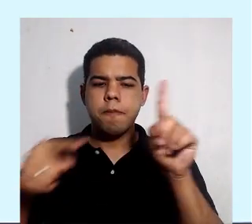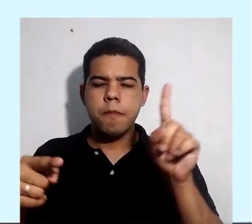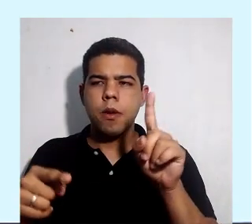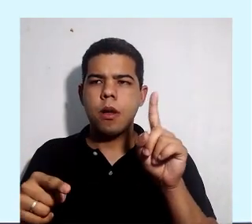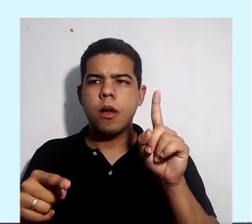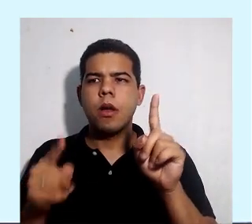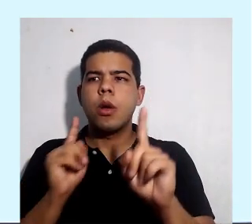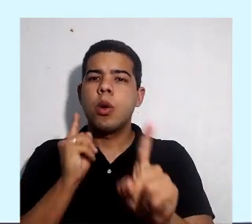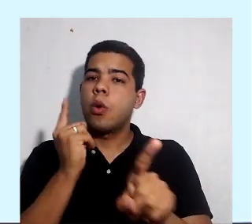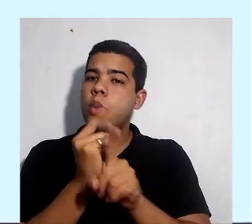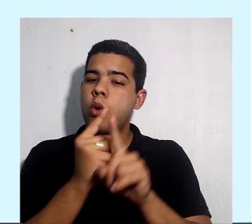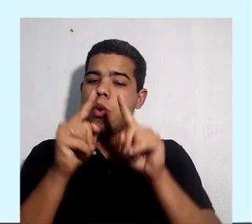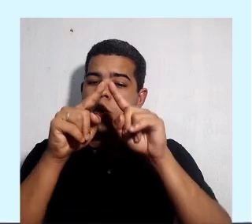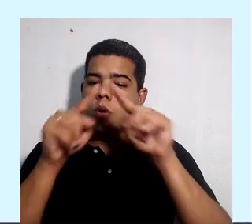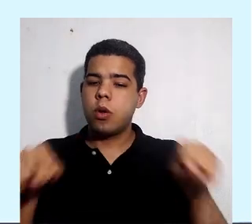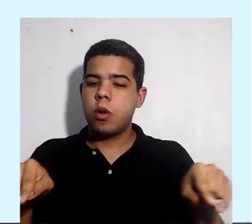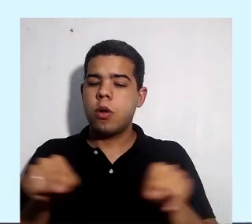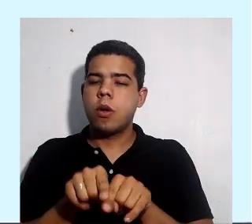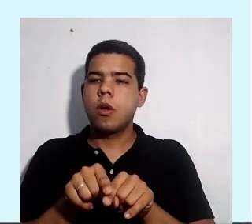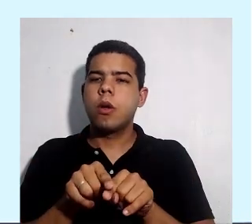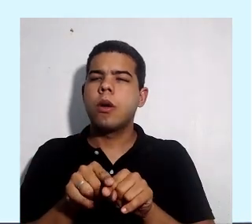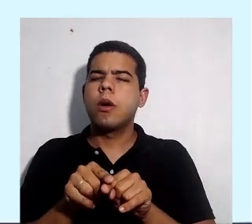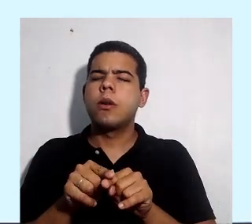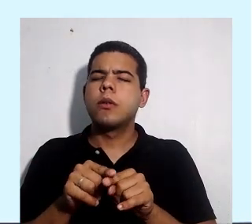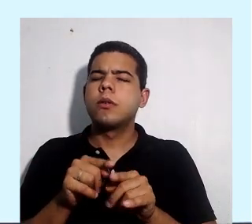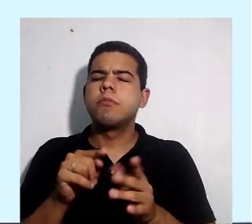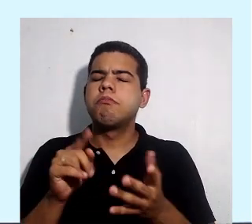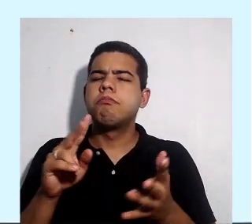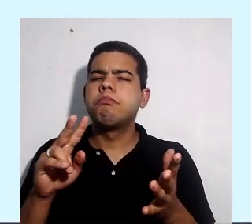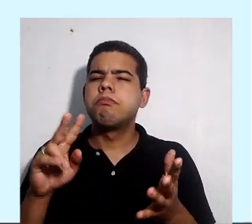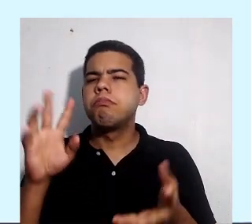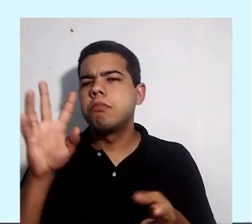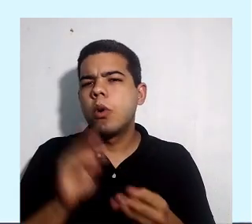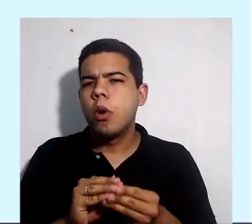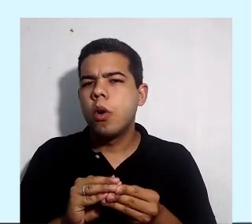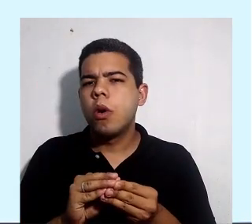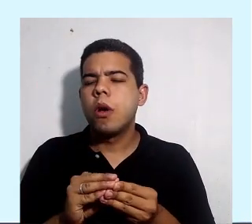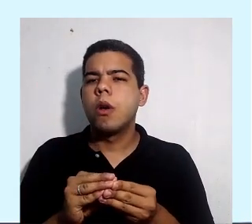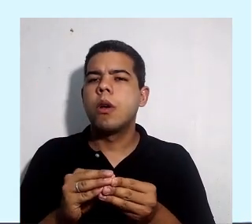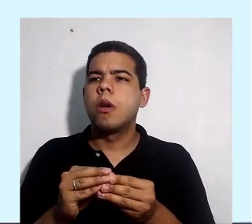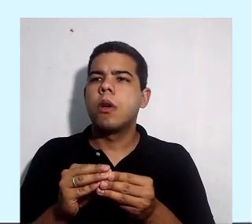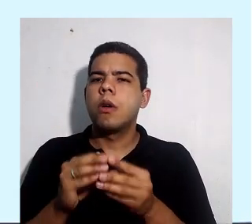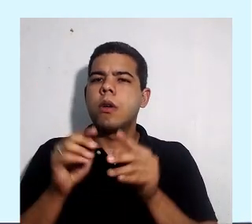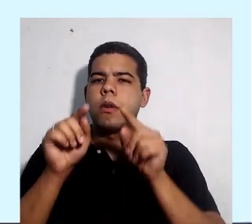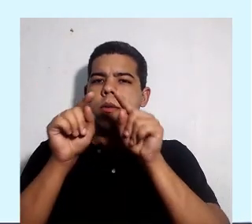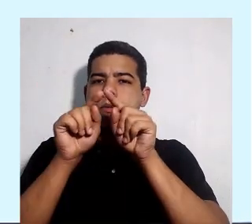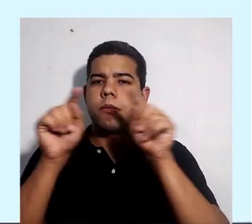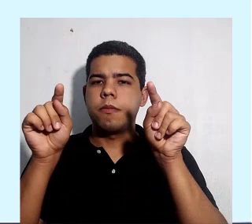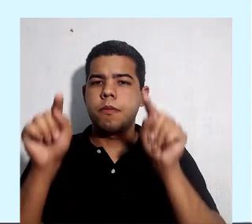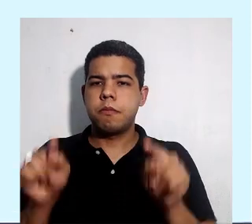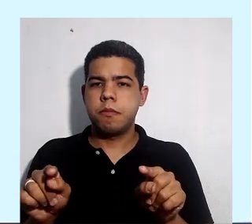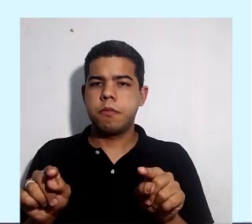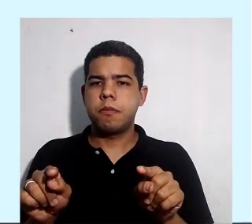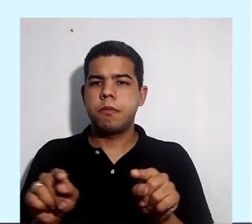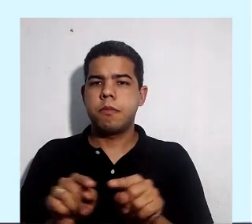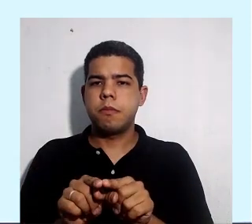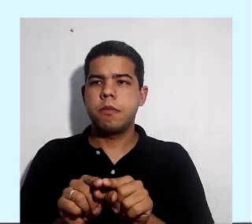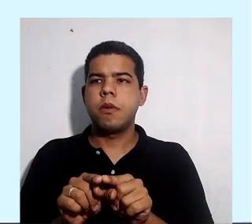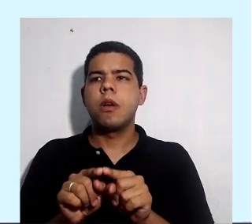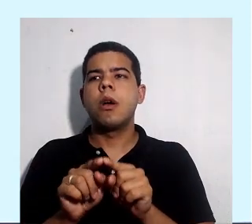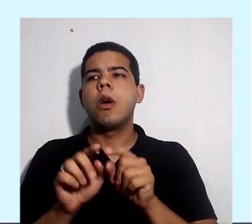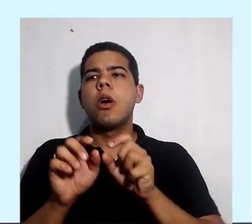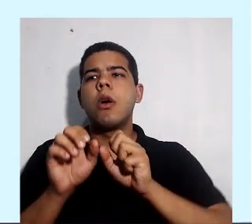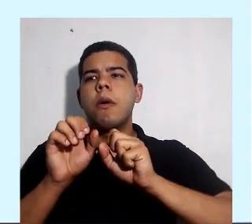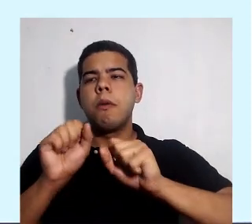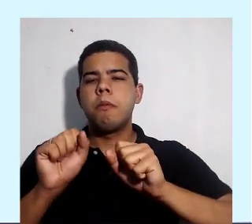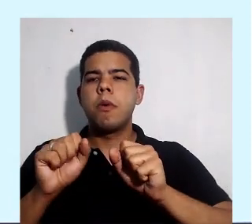se eu dividir na metade e encontrei o triângulo, então quer dizer o quê? Ó? Que o quadrado, a forma de calcular a área do